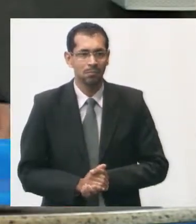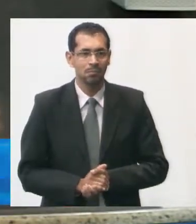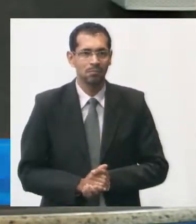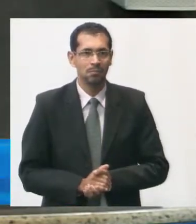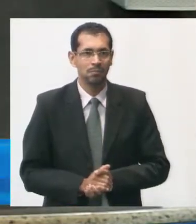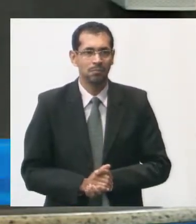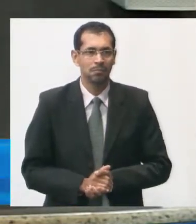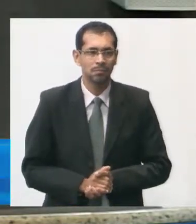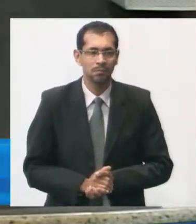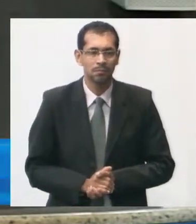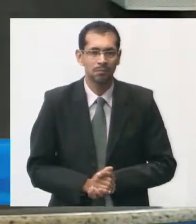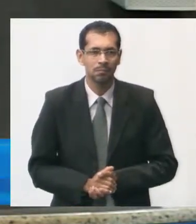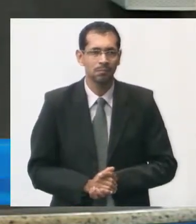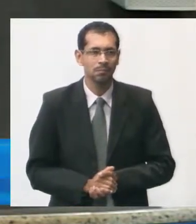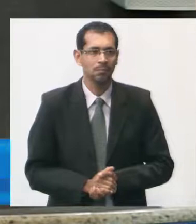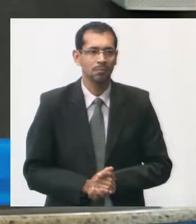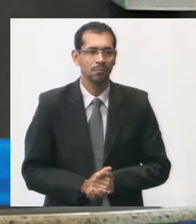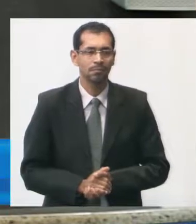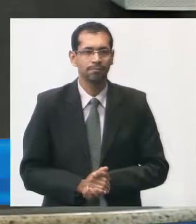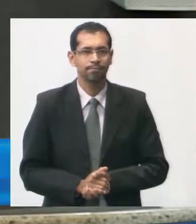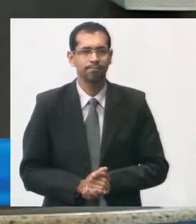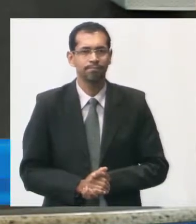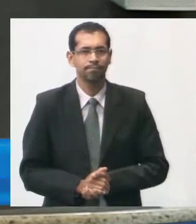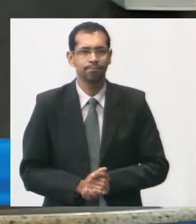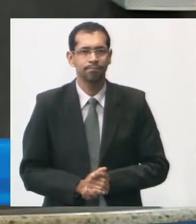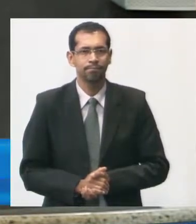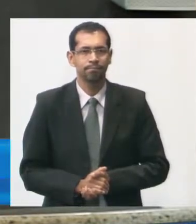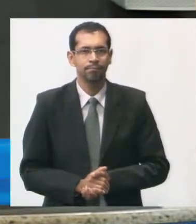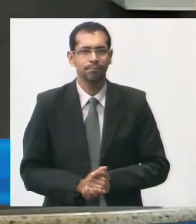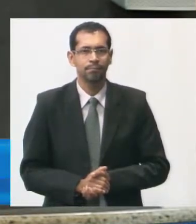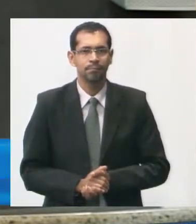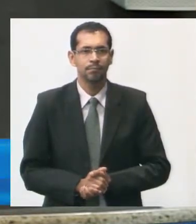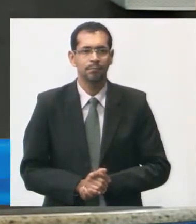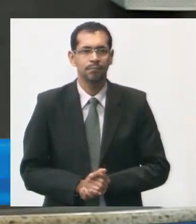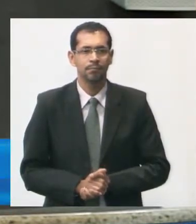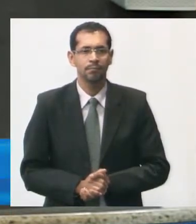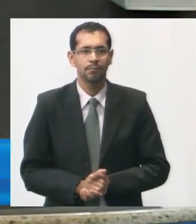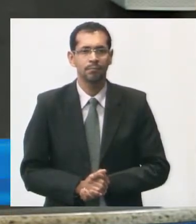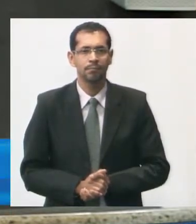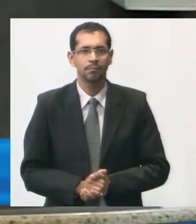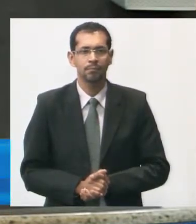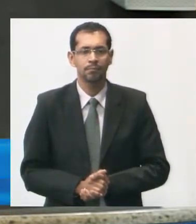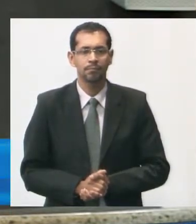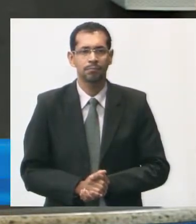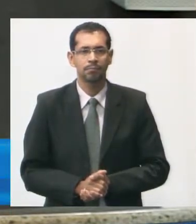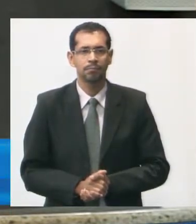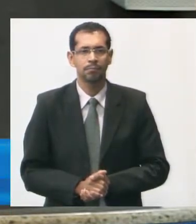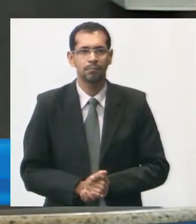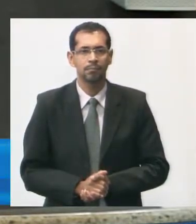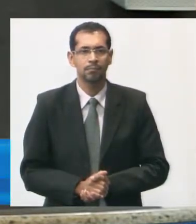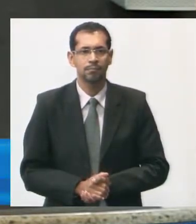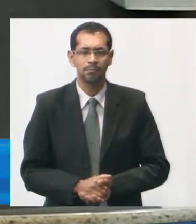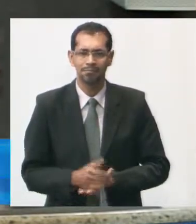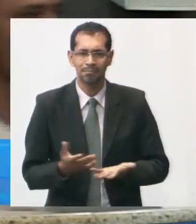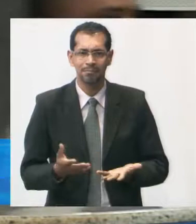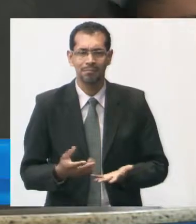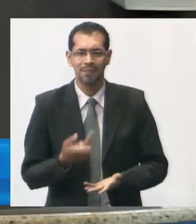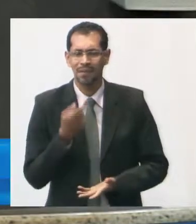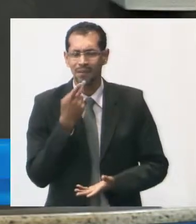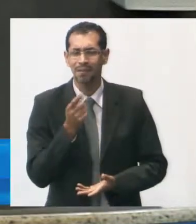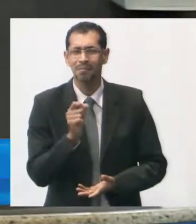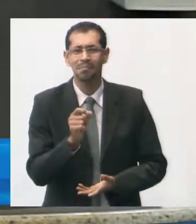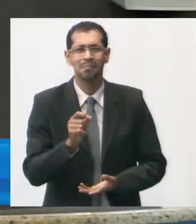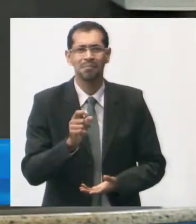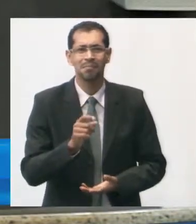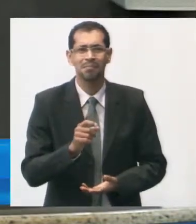Então... seja mais claro, vereador, por favor. Eu não estou entendendo. Seja mais o quê? Mais claro. Mais claro? Mais claro. Não, se